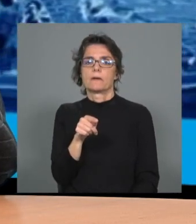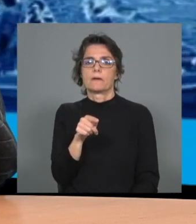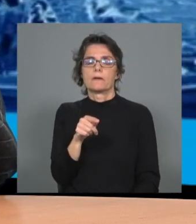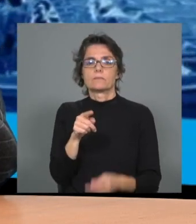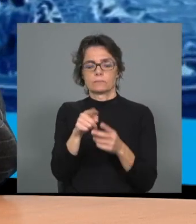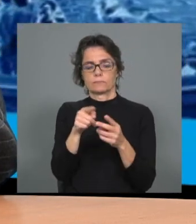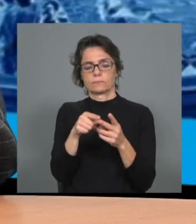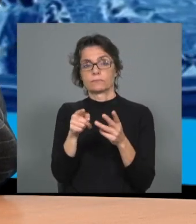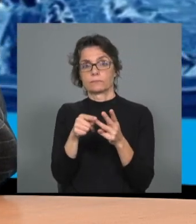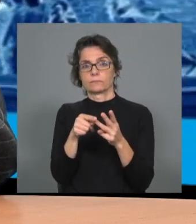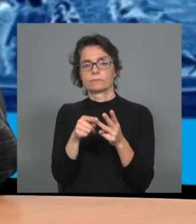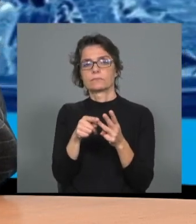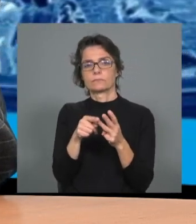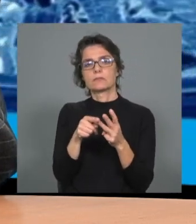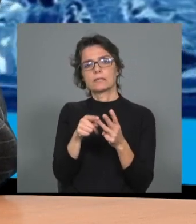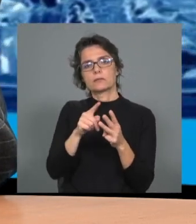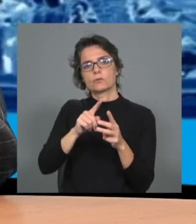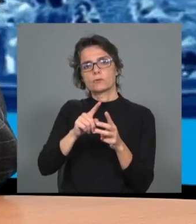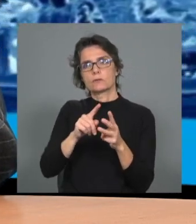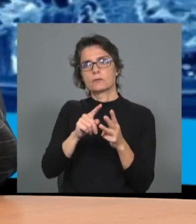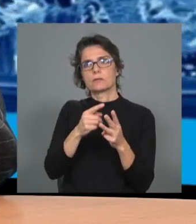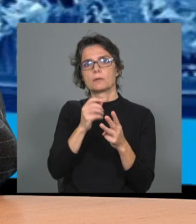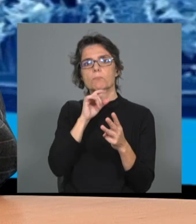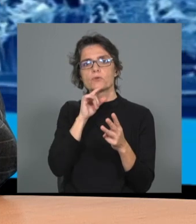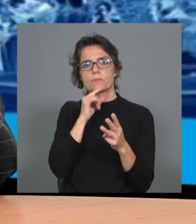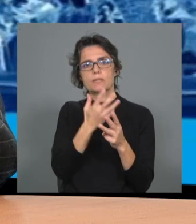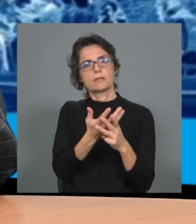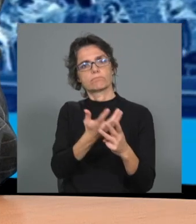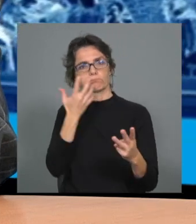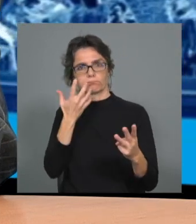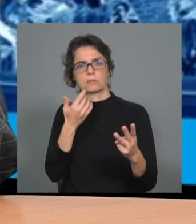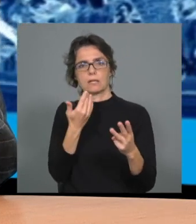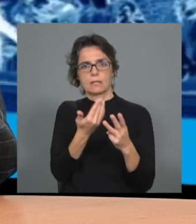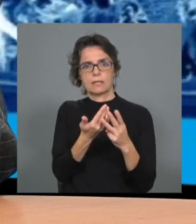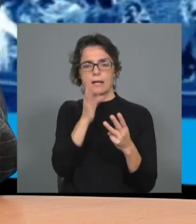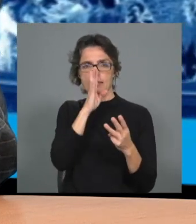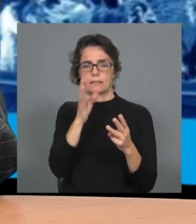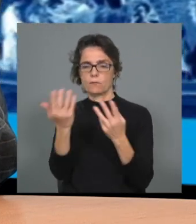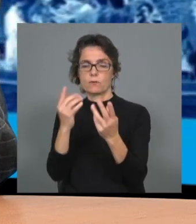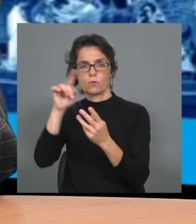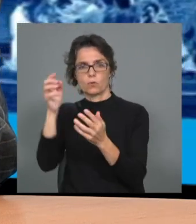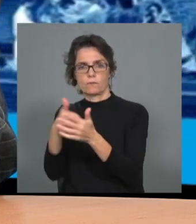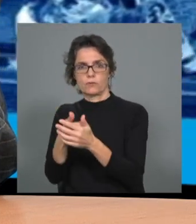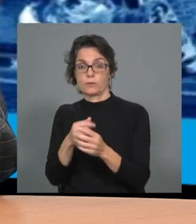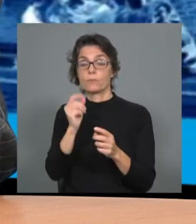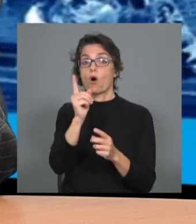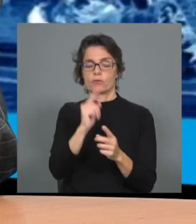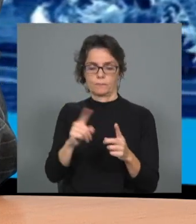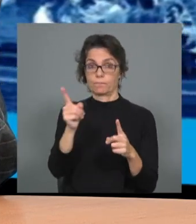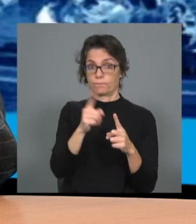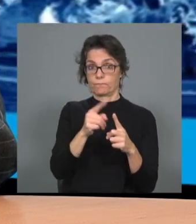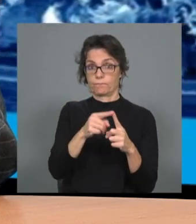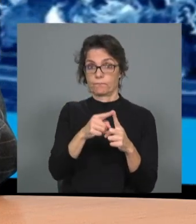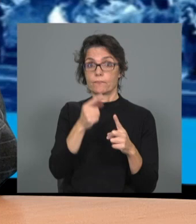elementos fundamentais que o diferenciam de qualquer outro dos evangelhos. Primeiro, é